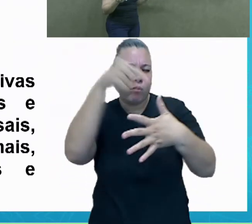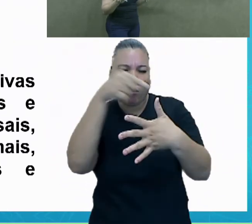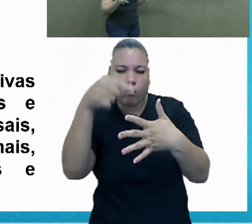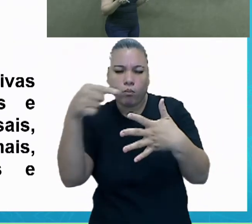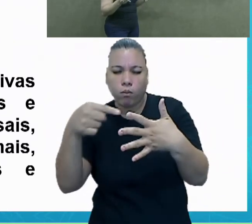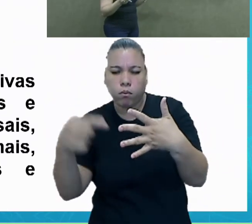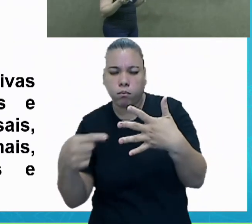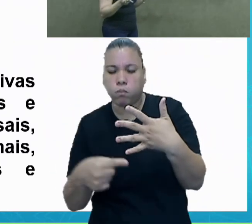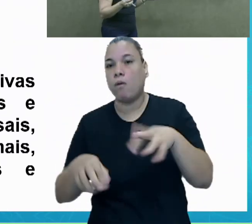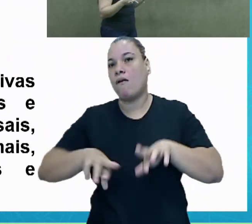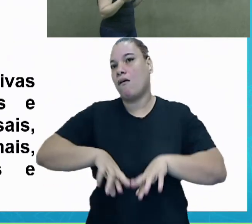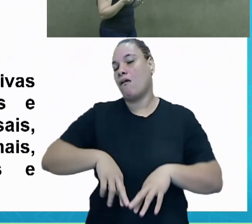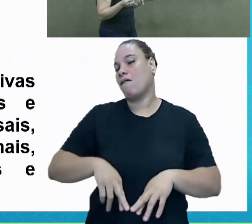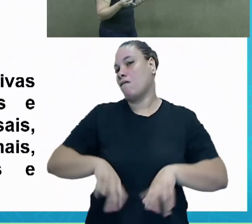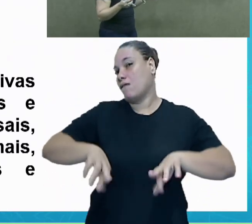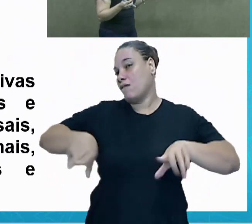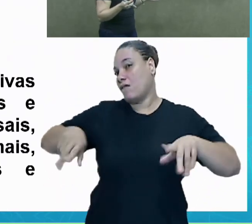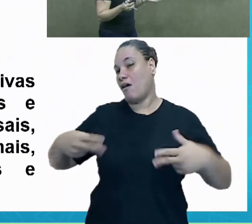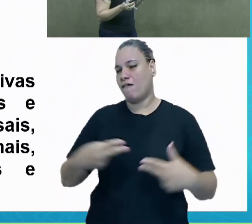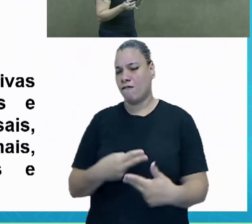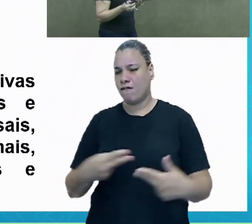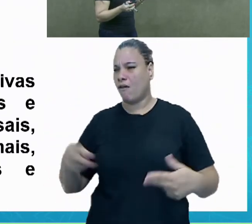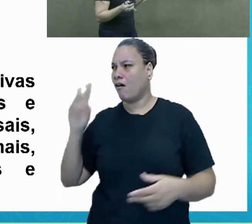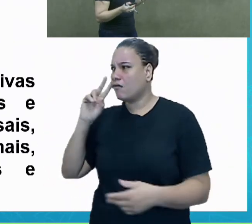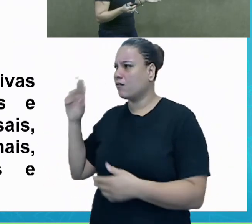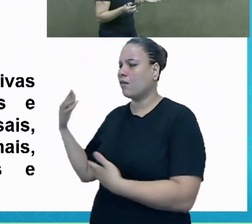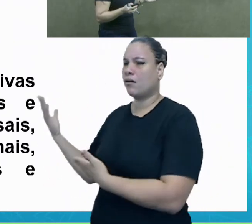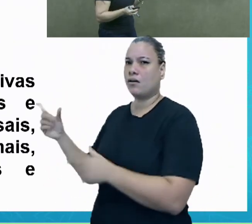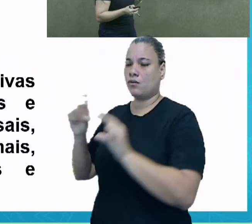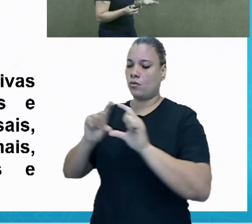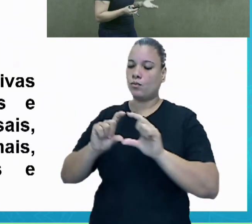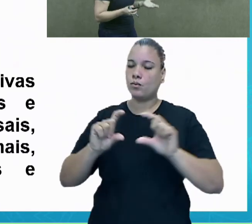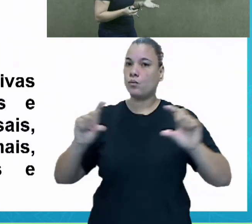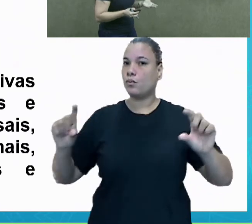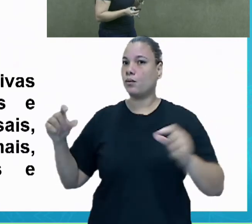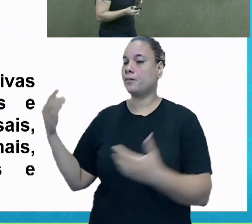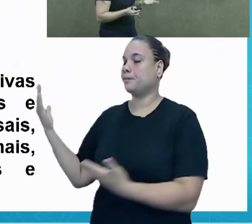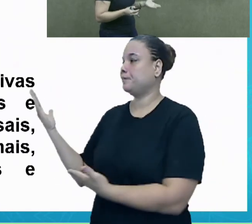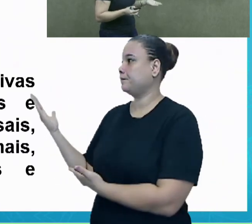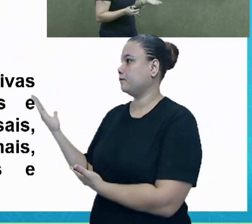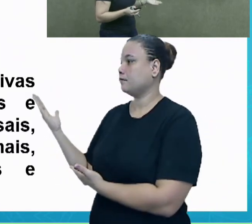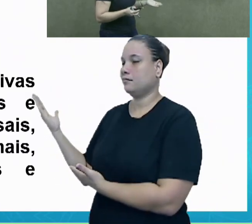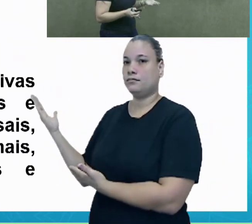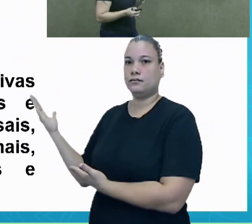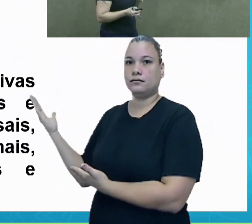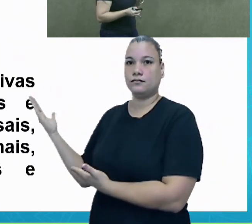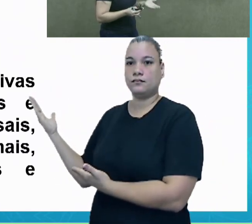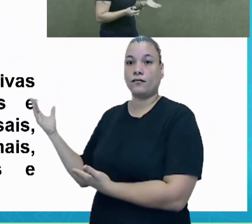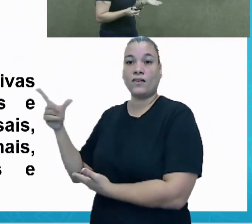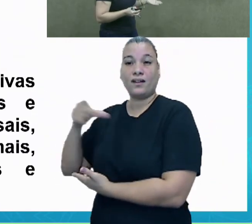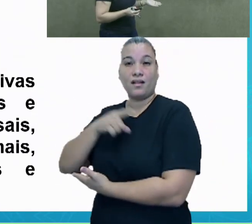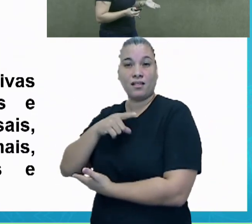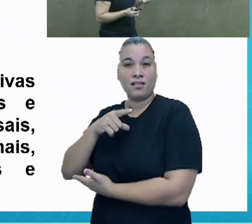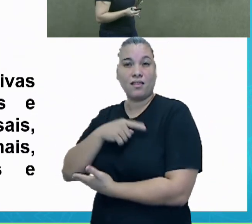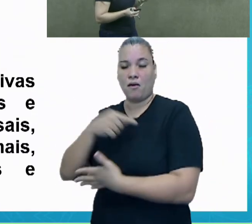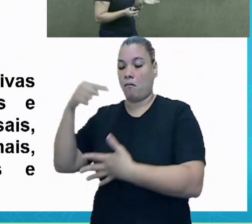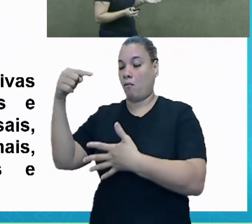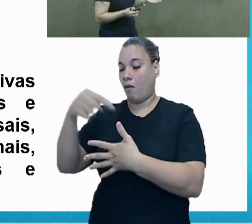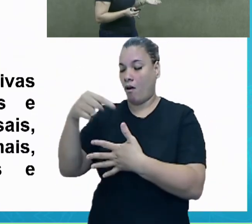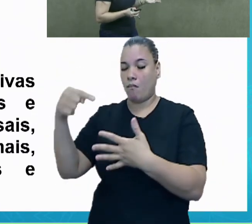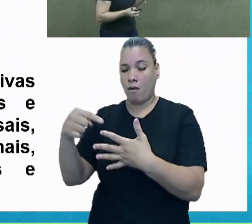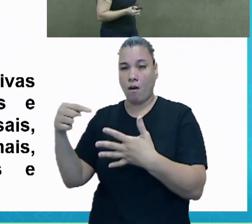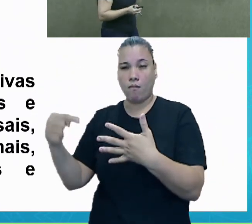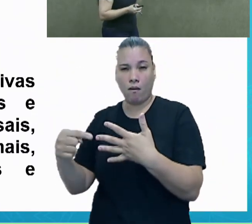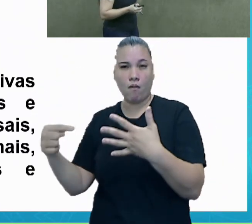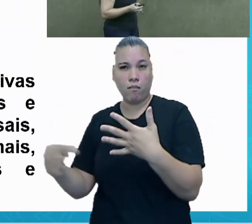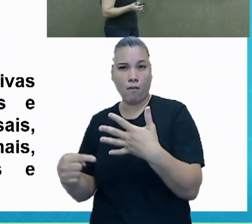Olha lá, nós temos conjunções do tipo coordenativas, adjetivas, adversativas, alternativas,